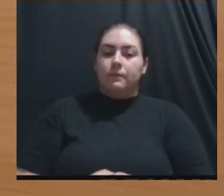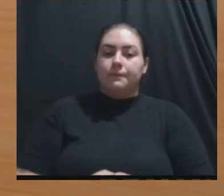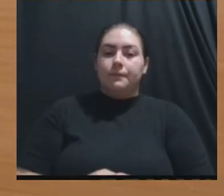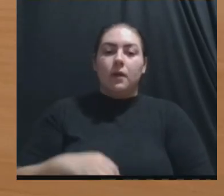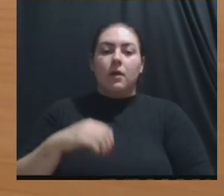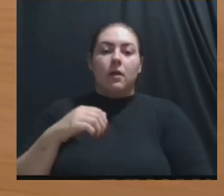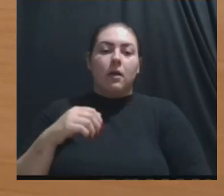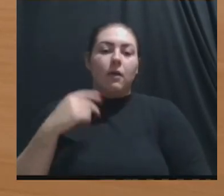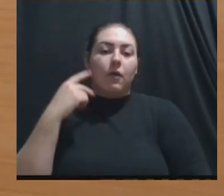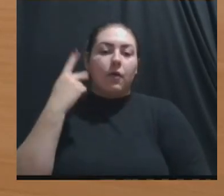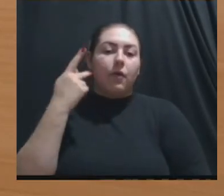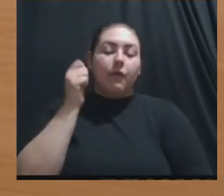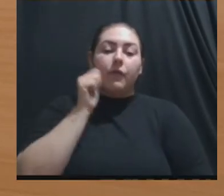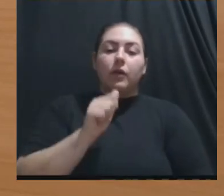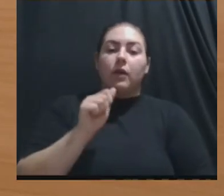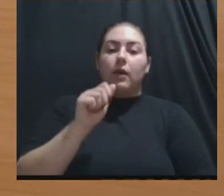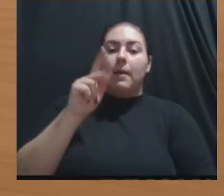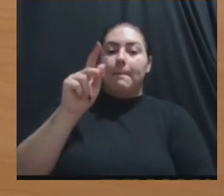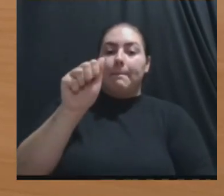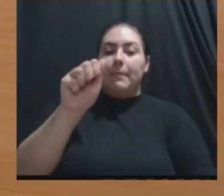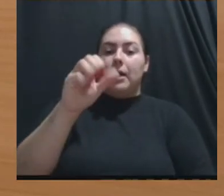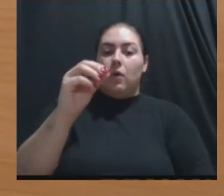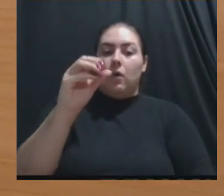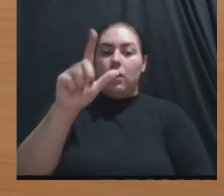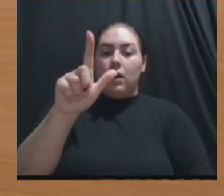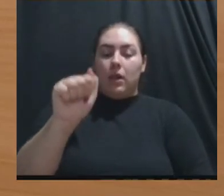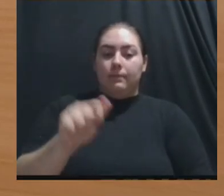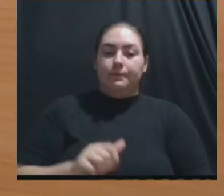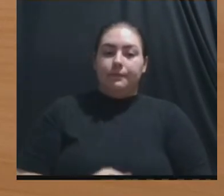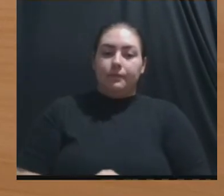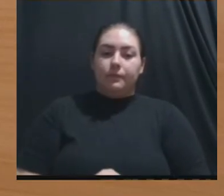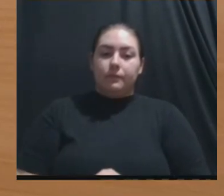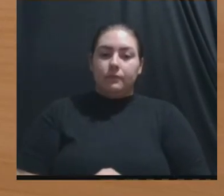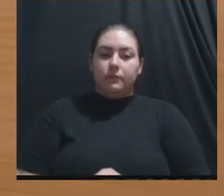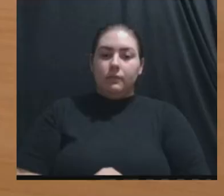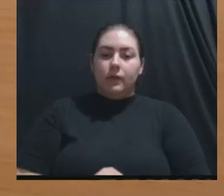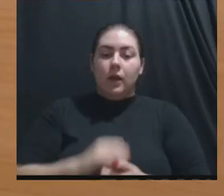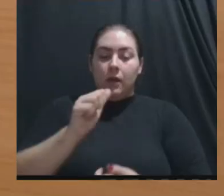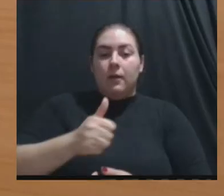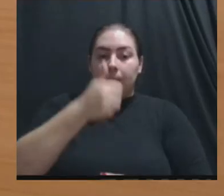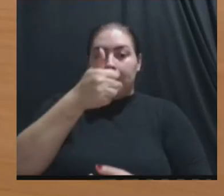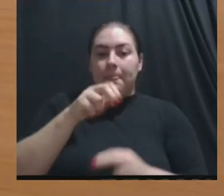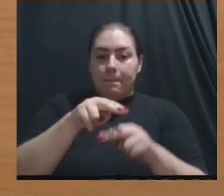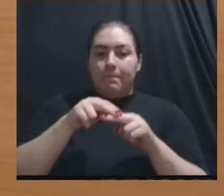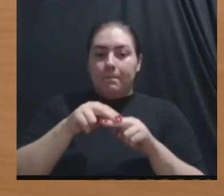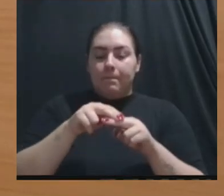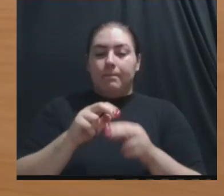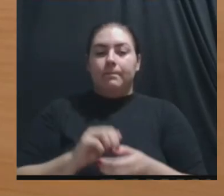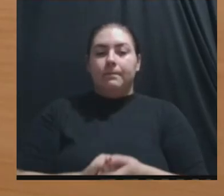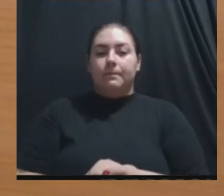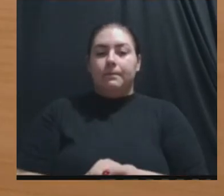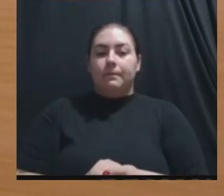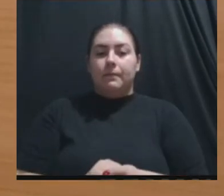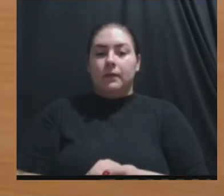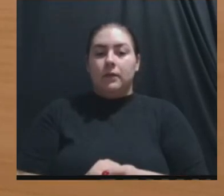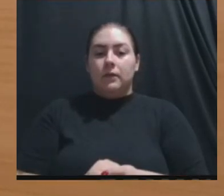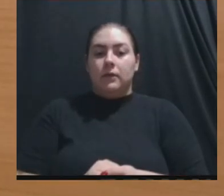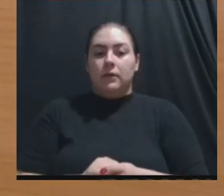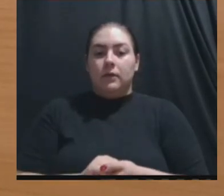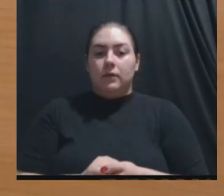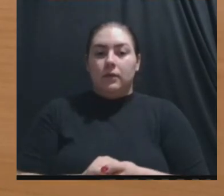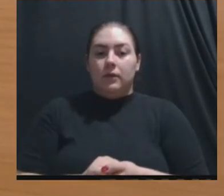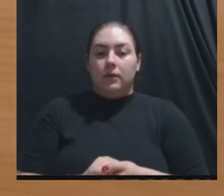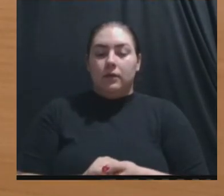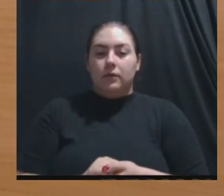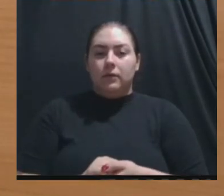a aprovação de um projeto de lei pelo Senado Federal que trata da flexibilização da jornada de